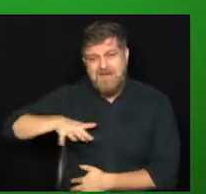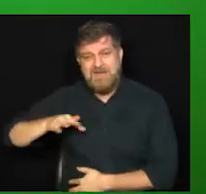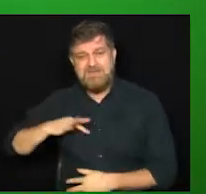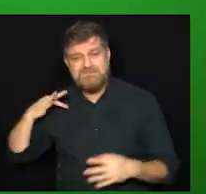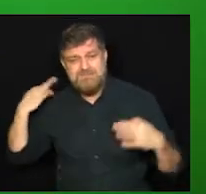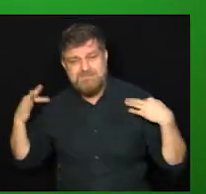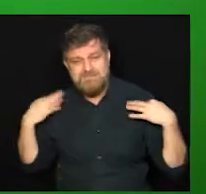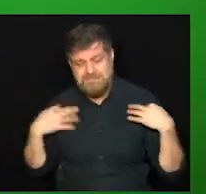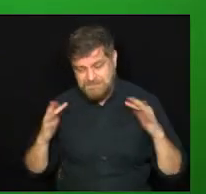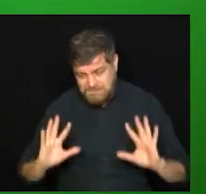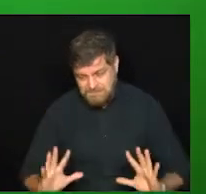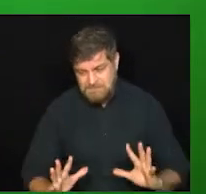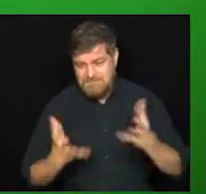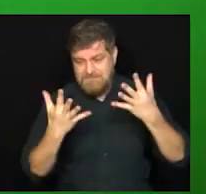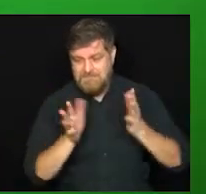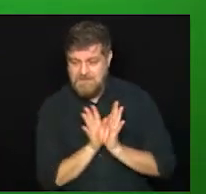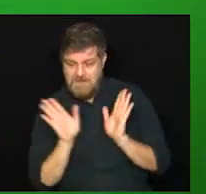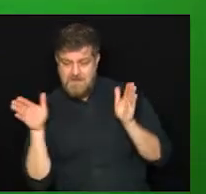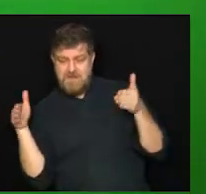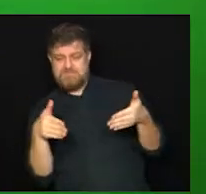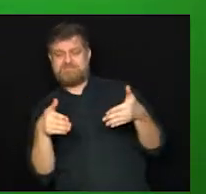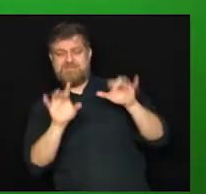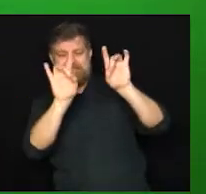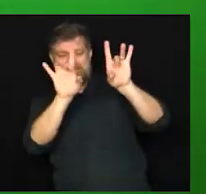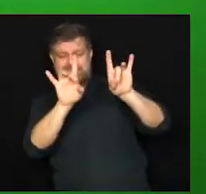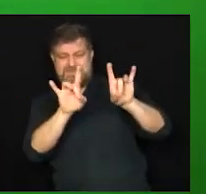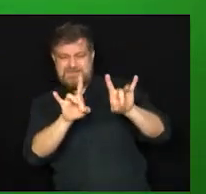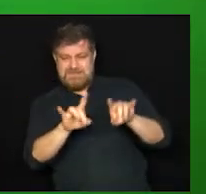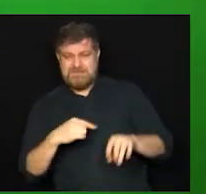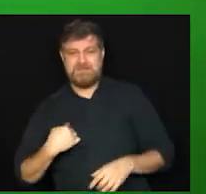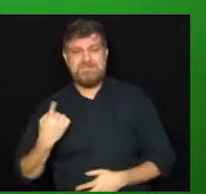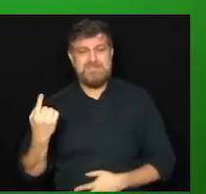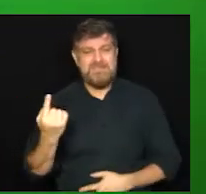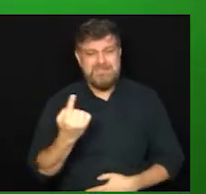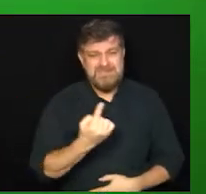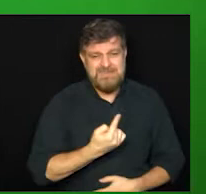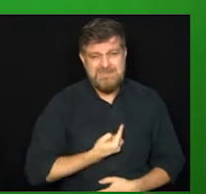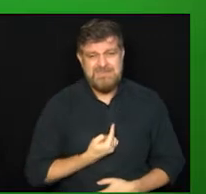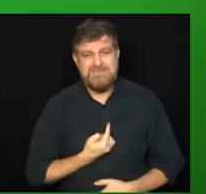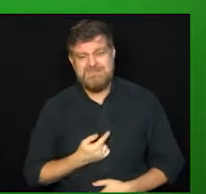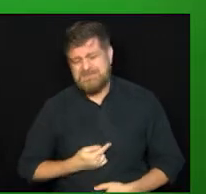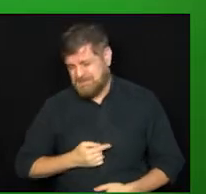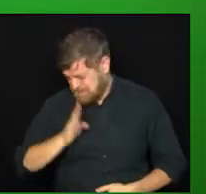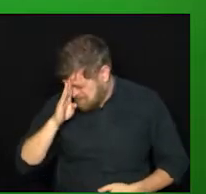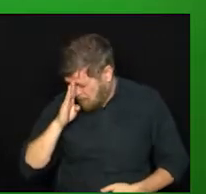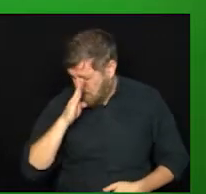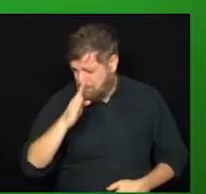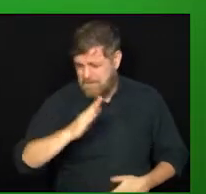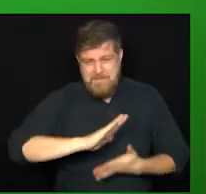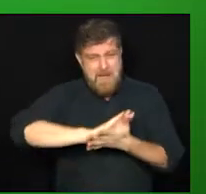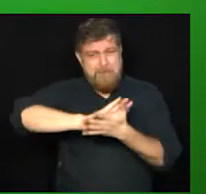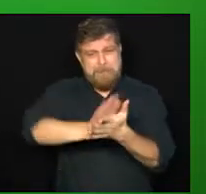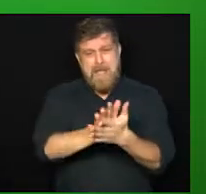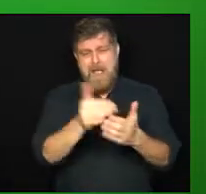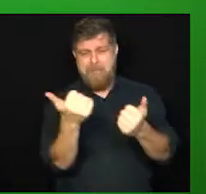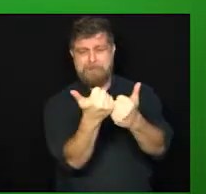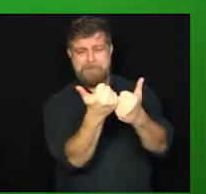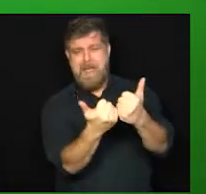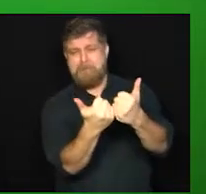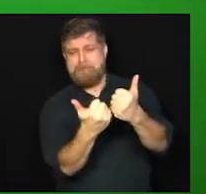receber uma atenção especial. Fomos os mais impactados pela pandemia.